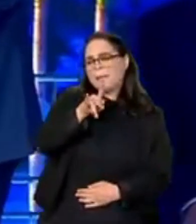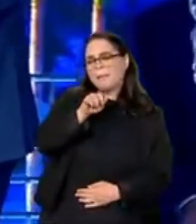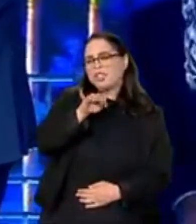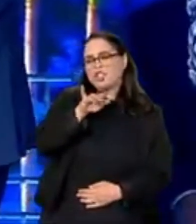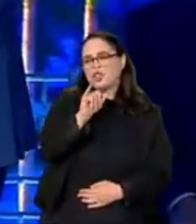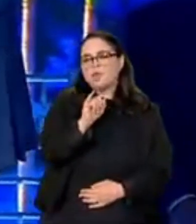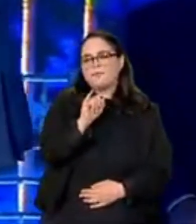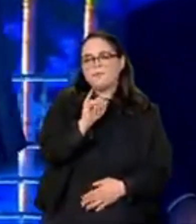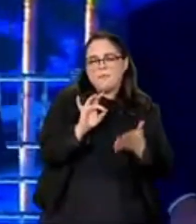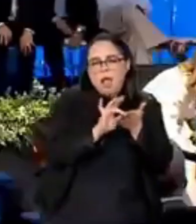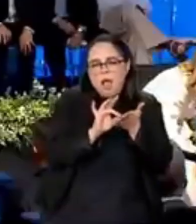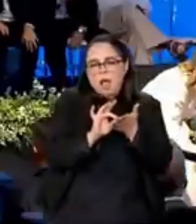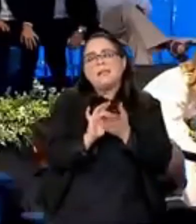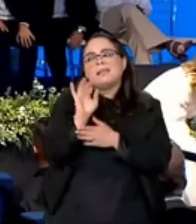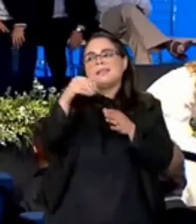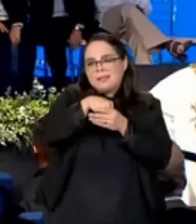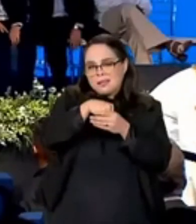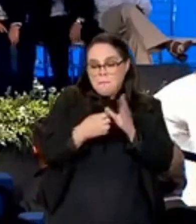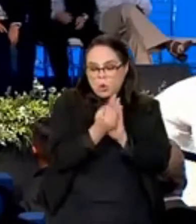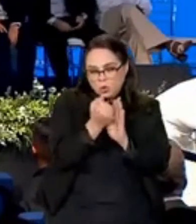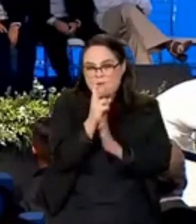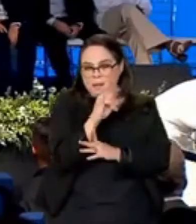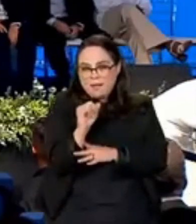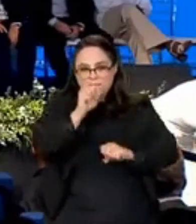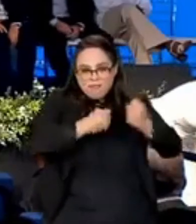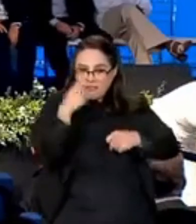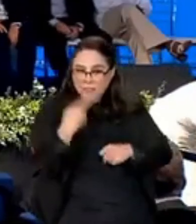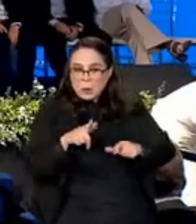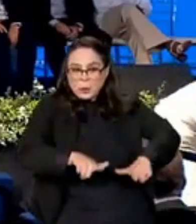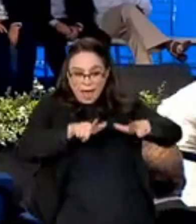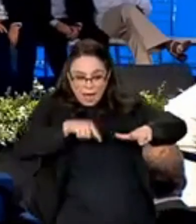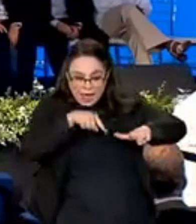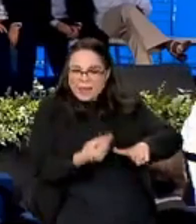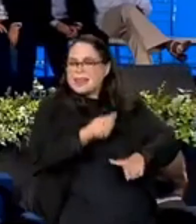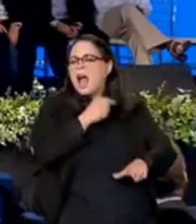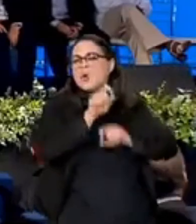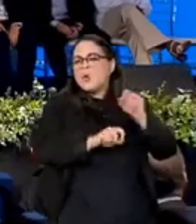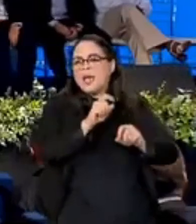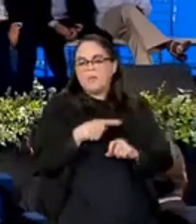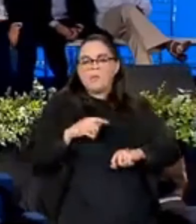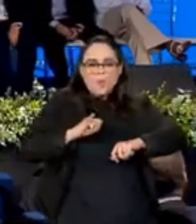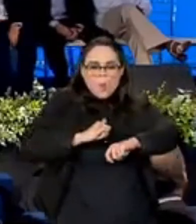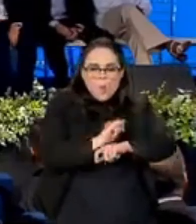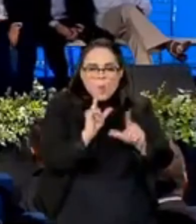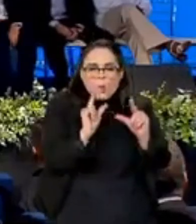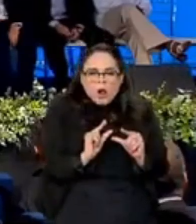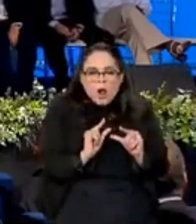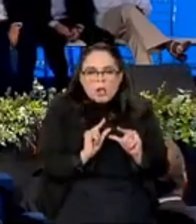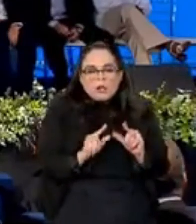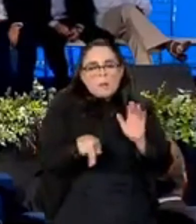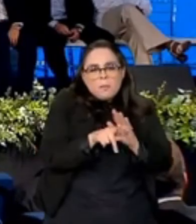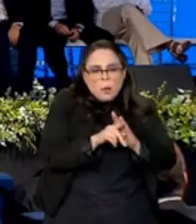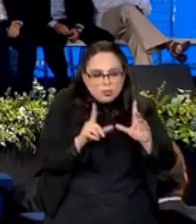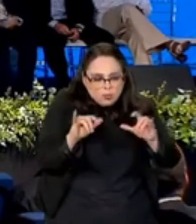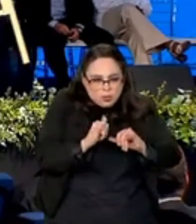sintético que é o produto que vai ser fabricado aí neste local ele possibilita a redução de efeitos colaterais para os